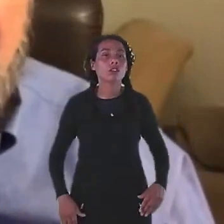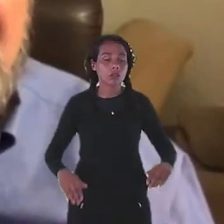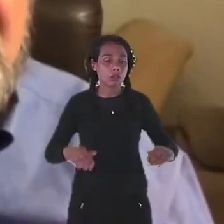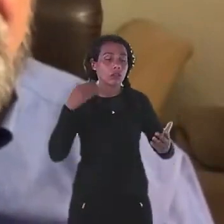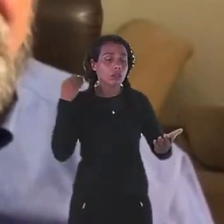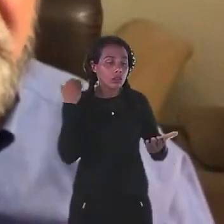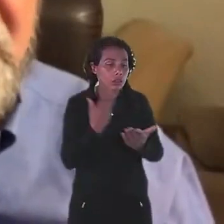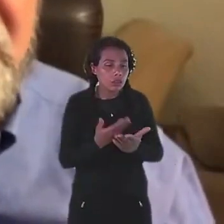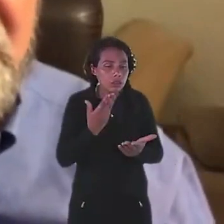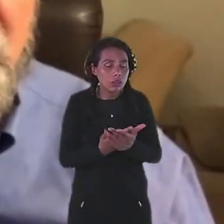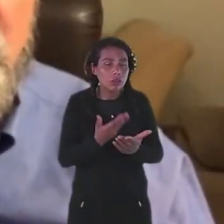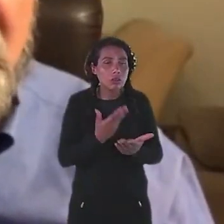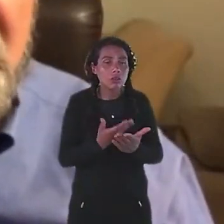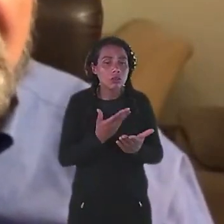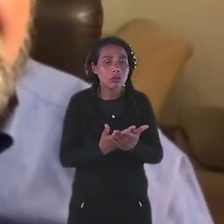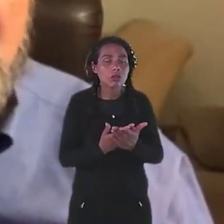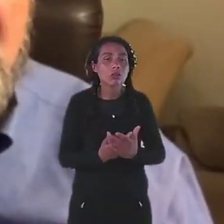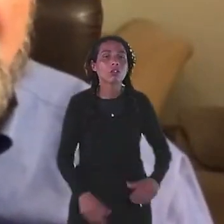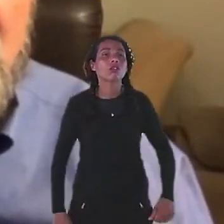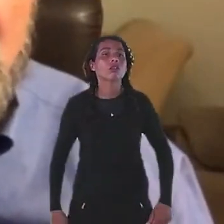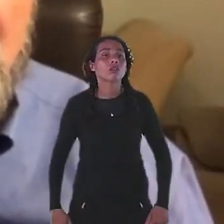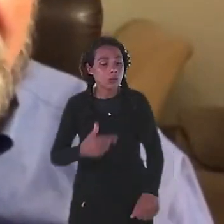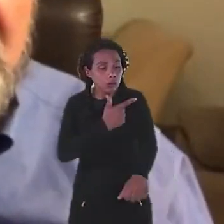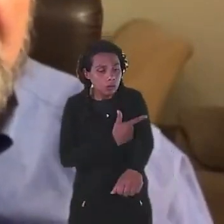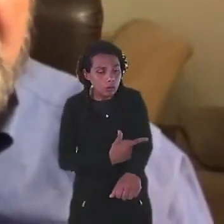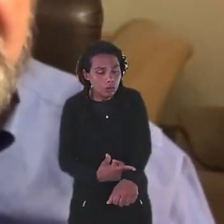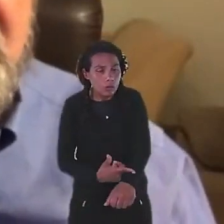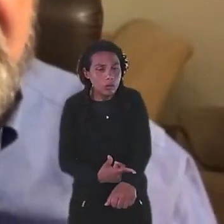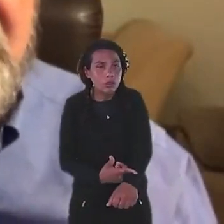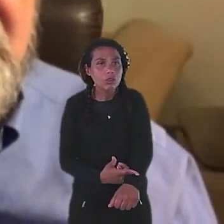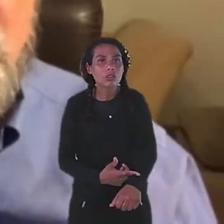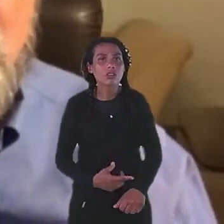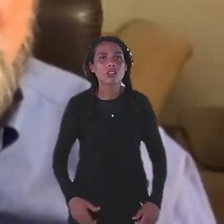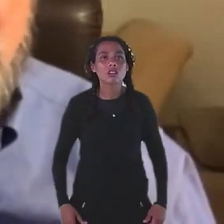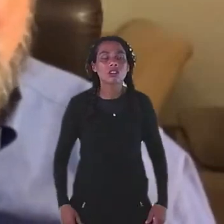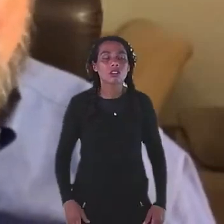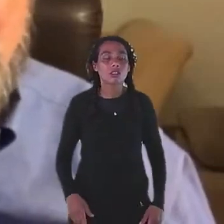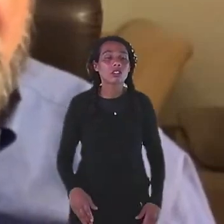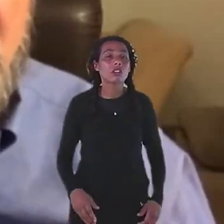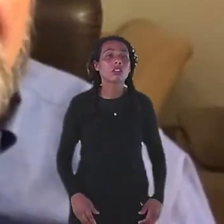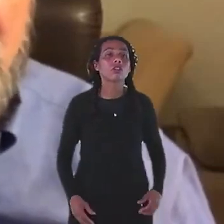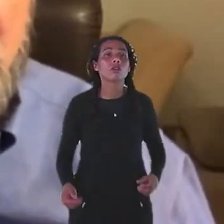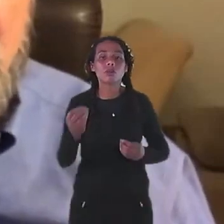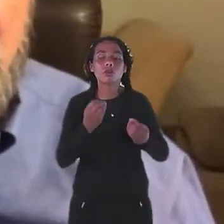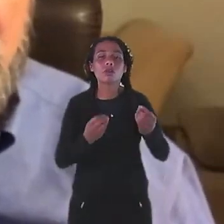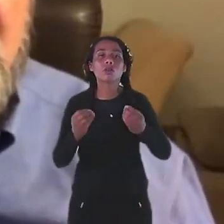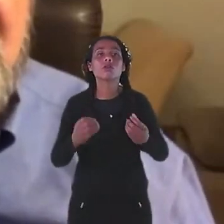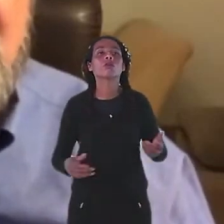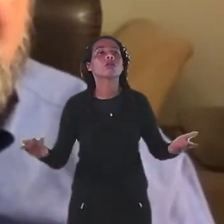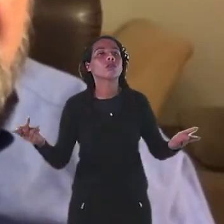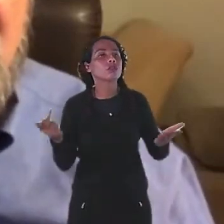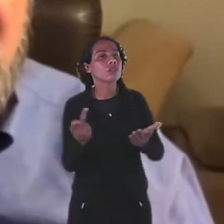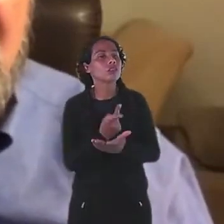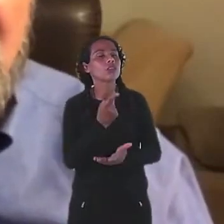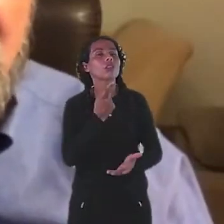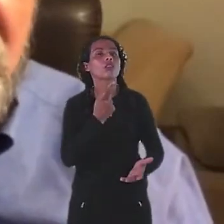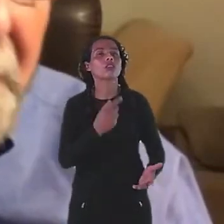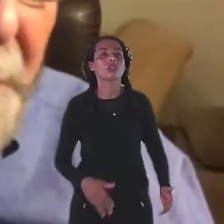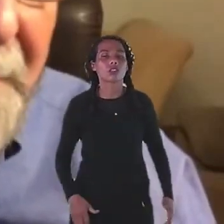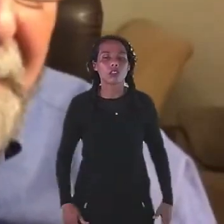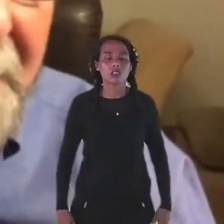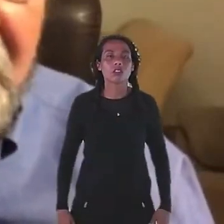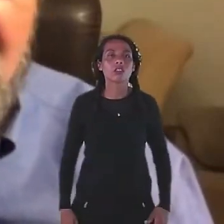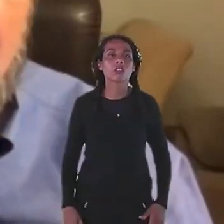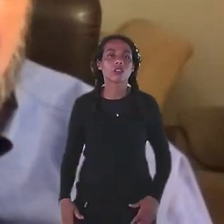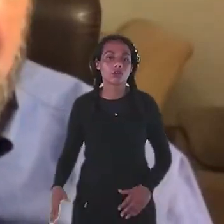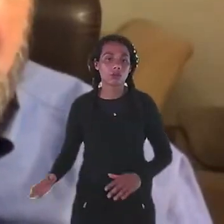da elite administrativa de Ruanda, enquanto colônia, e como o movimento Hutu, né, separatista ou